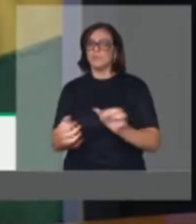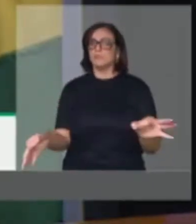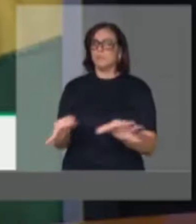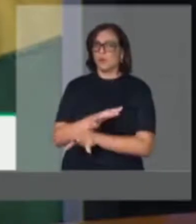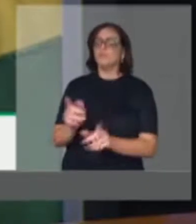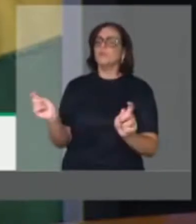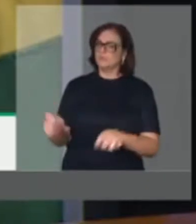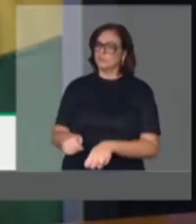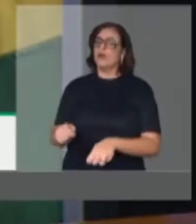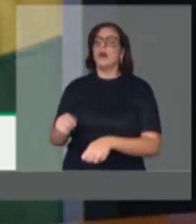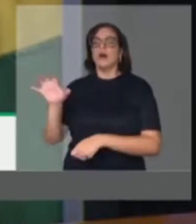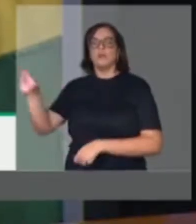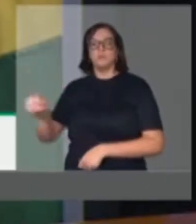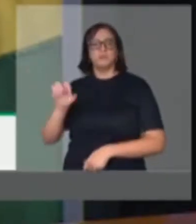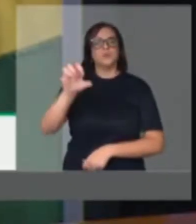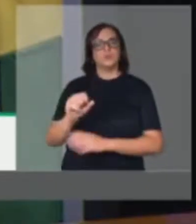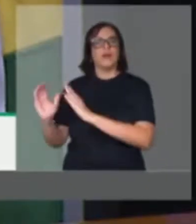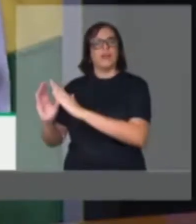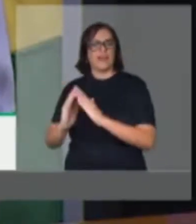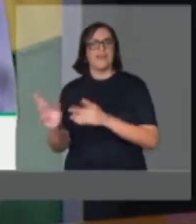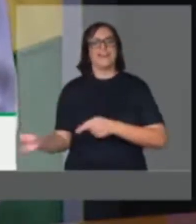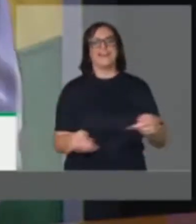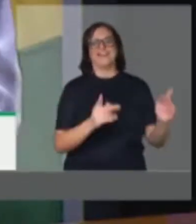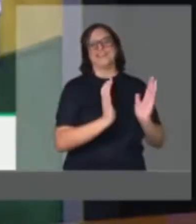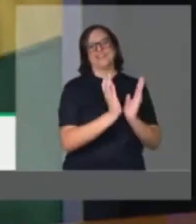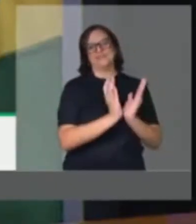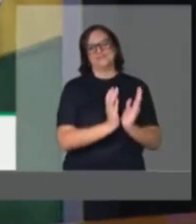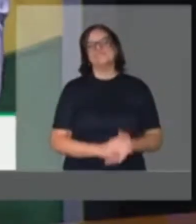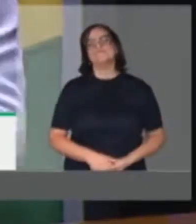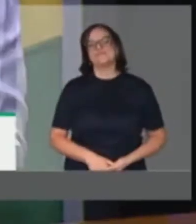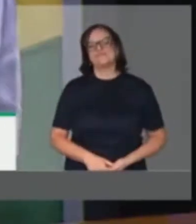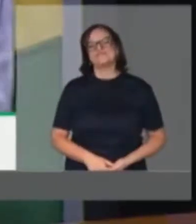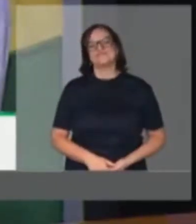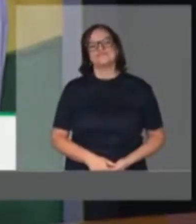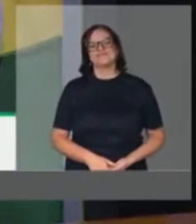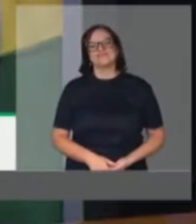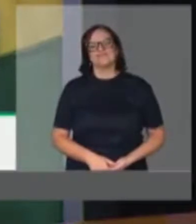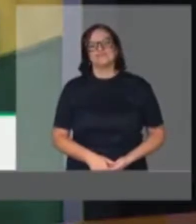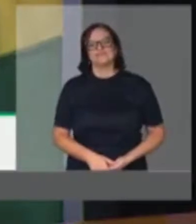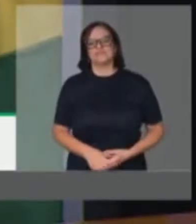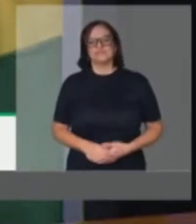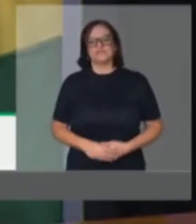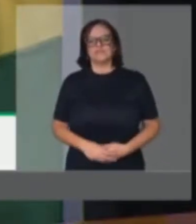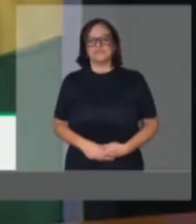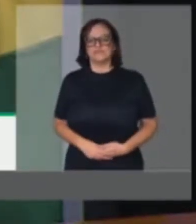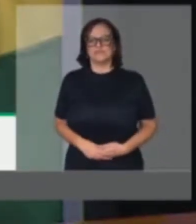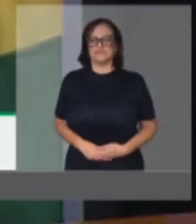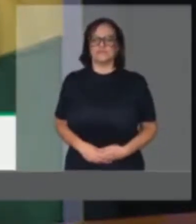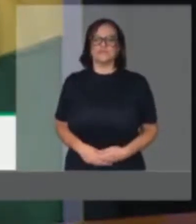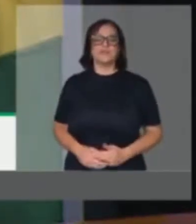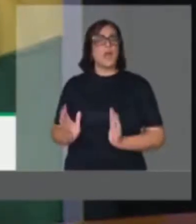município todas as instituições todas as apaes da minha região e parte de algumas a paz